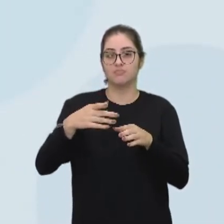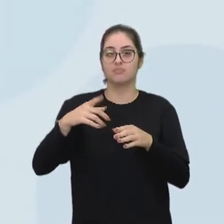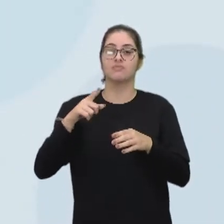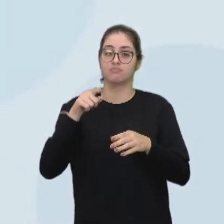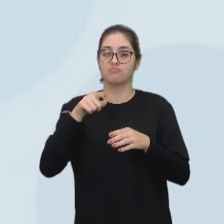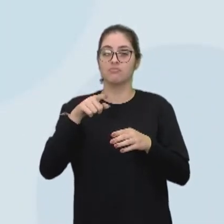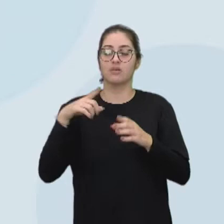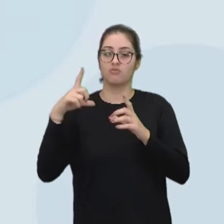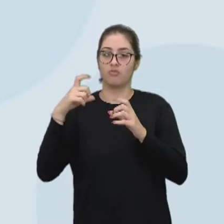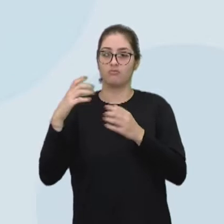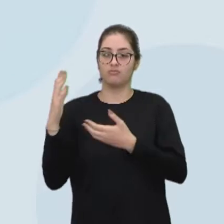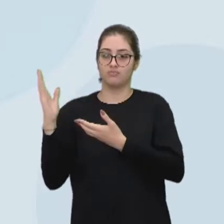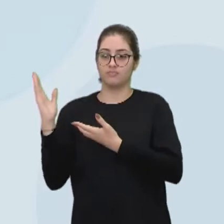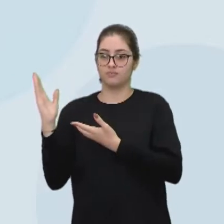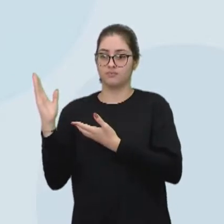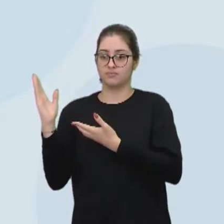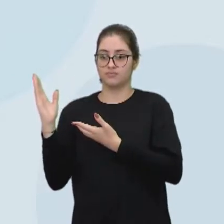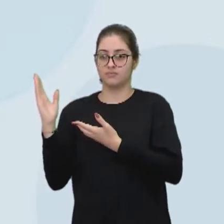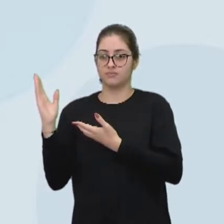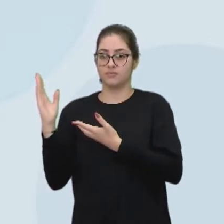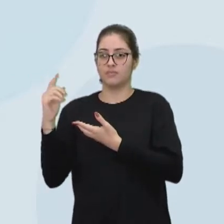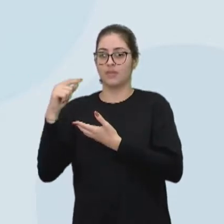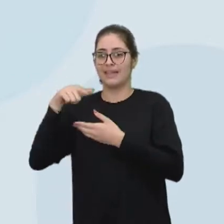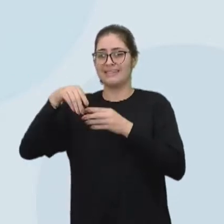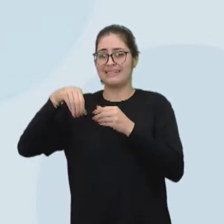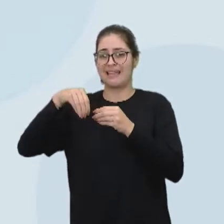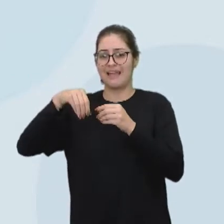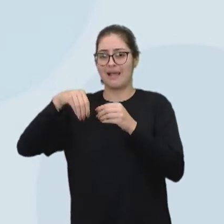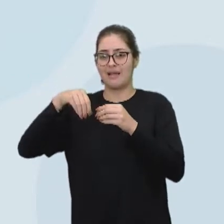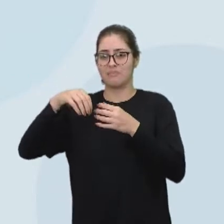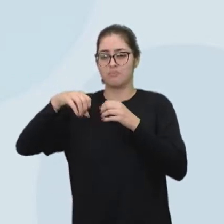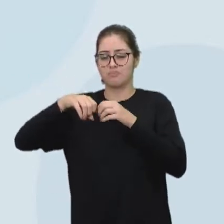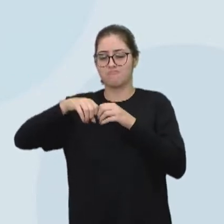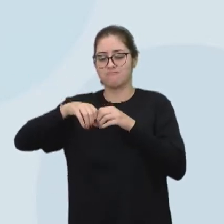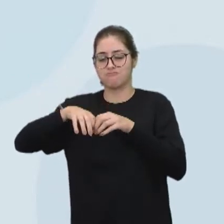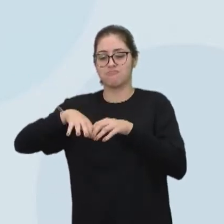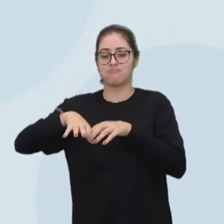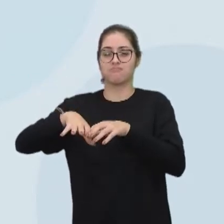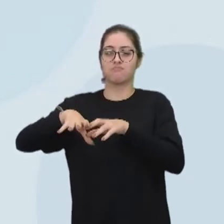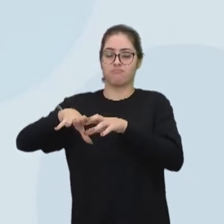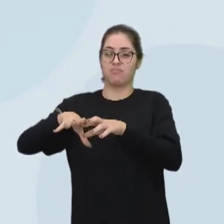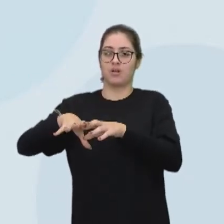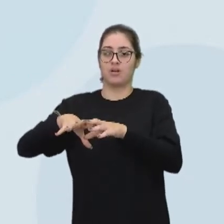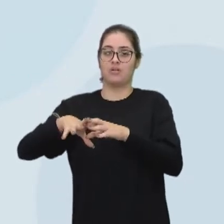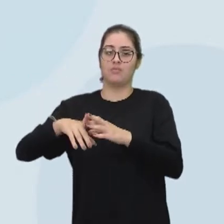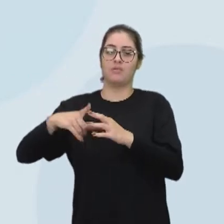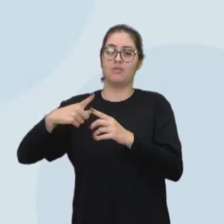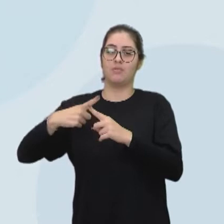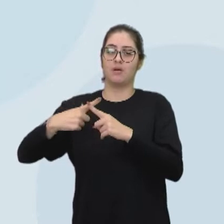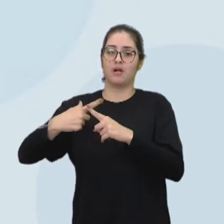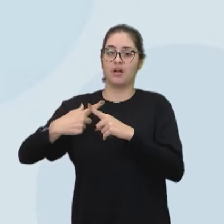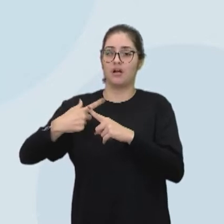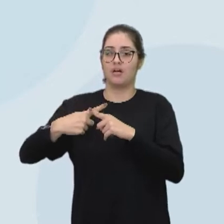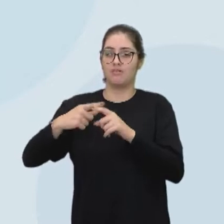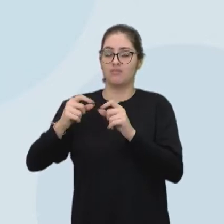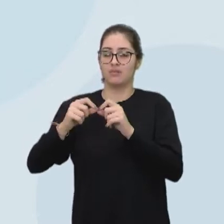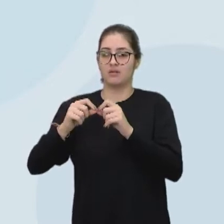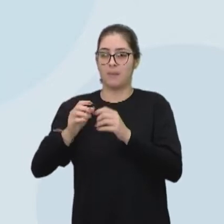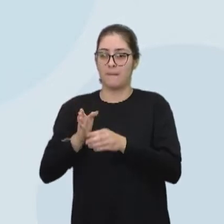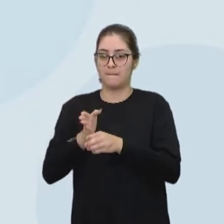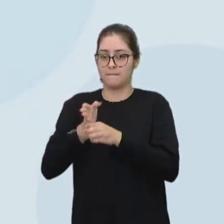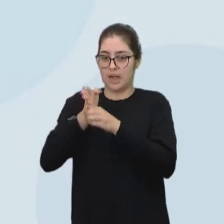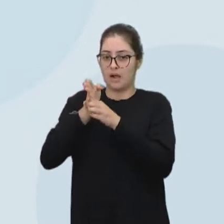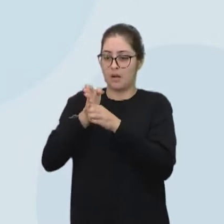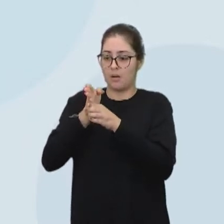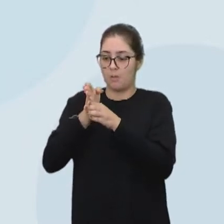imagem são de resíduos, né, de terra, né, por causa aí das barragens terem